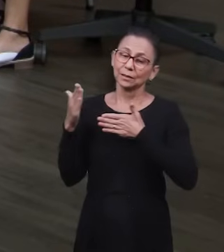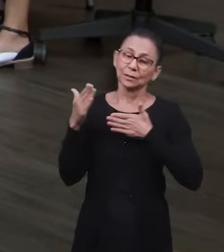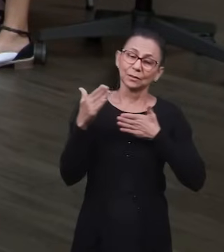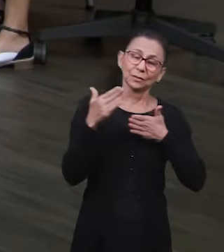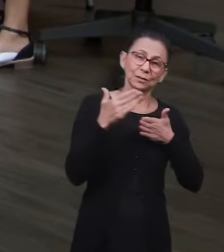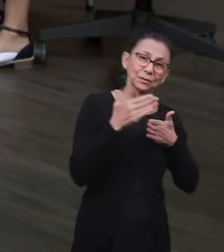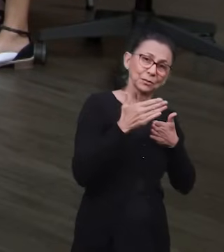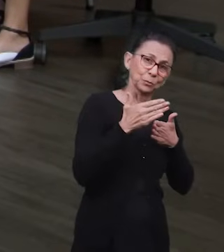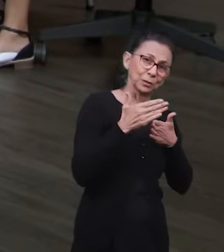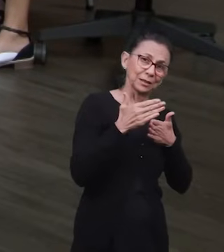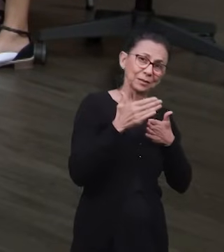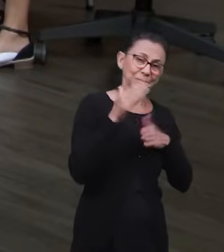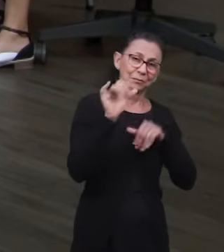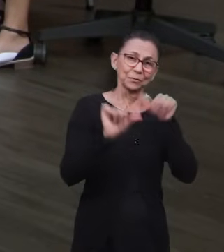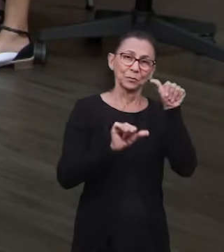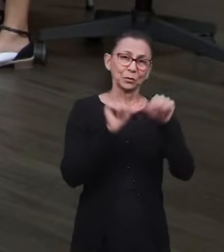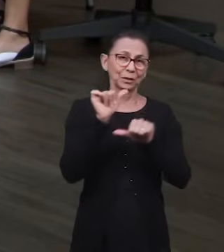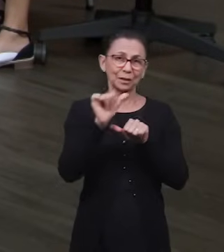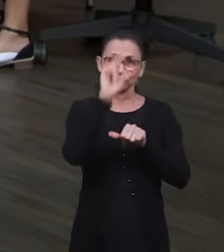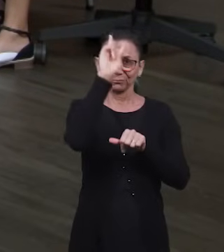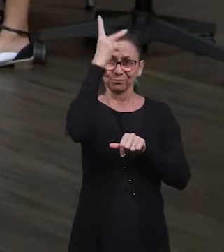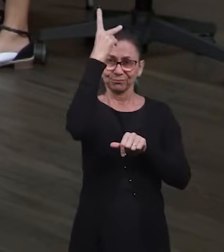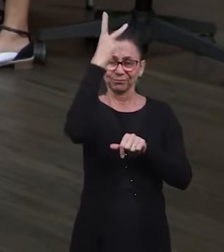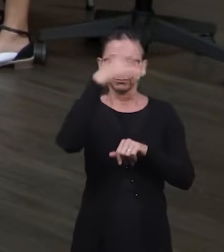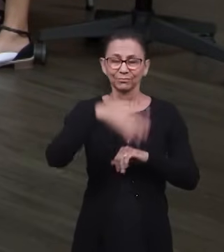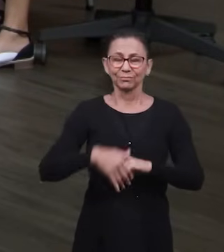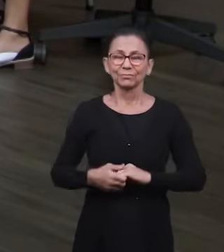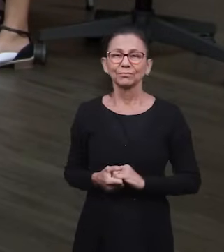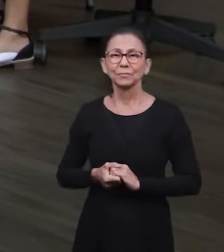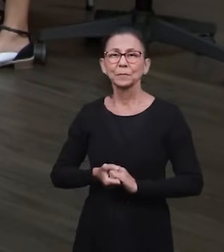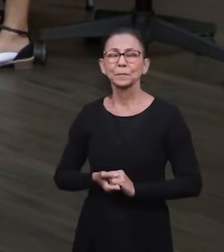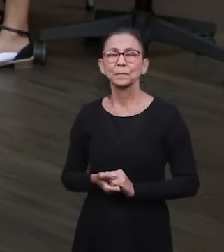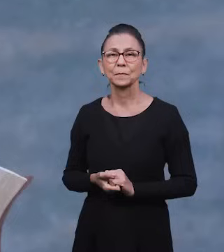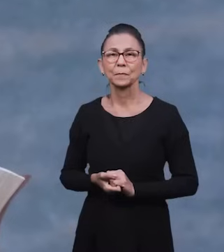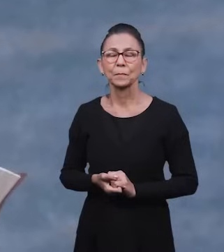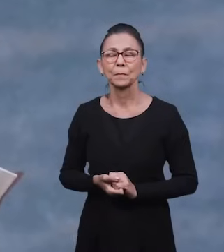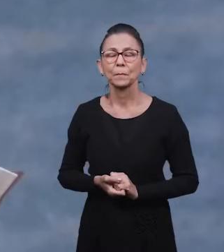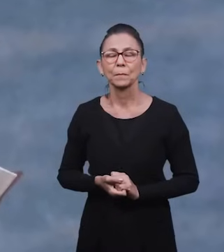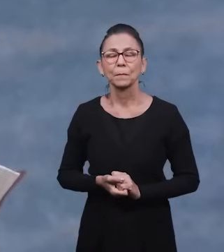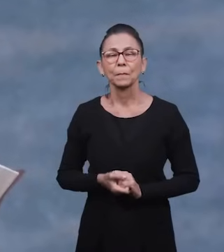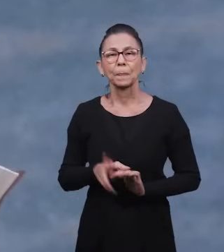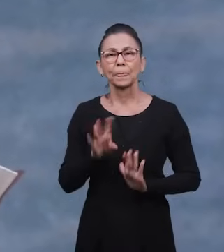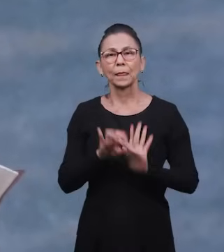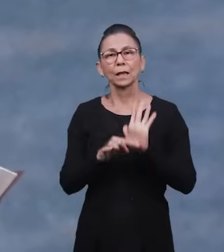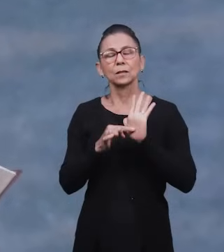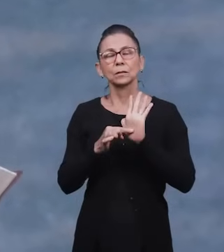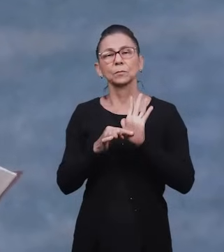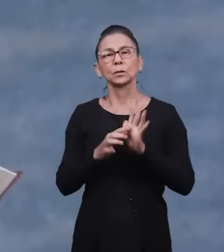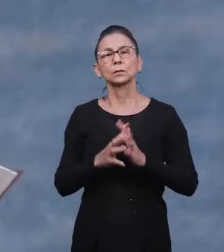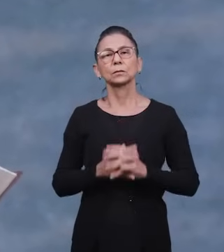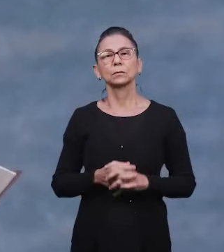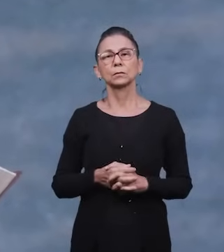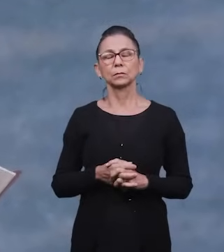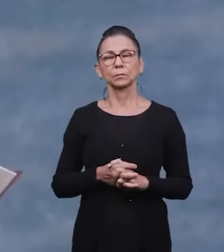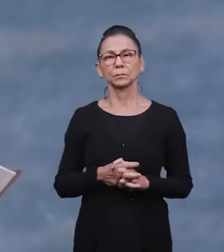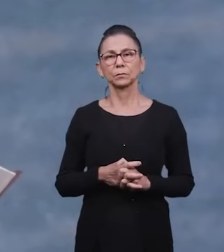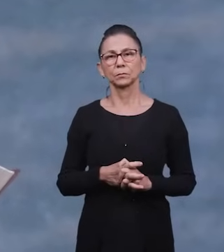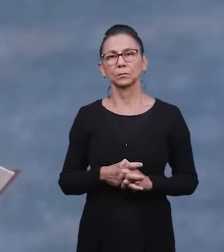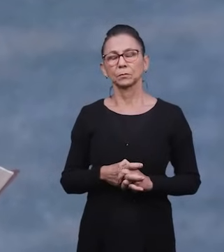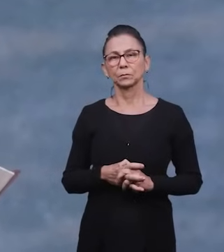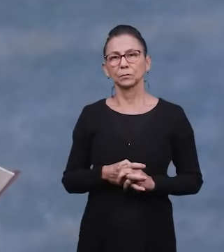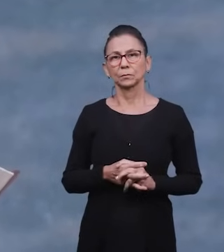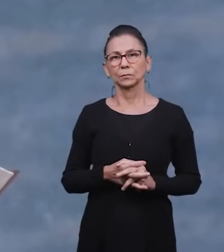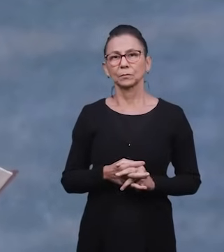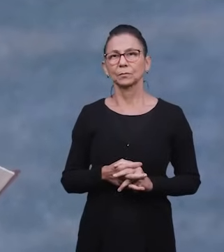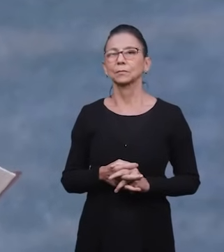ela começa a ser transtornada, ela muda. No texto aí, quando fala aqui do que leva aqui, a palavra de Deus fala, os